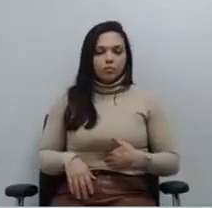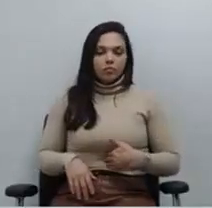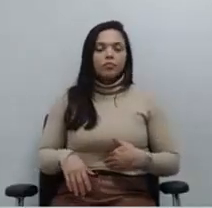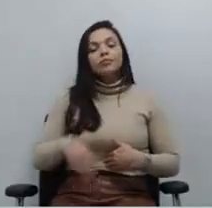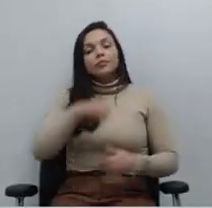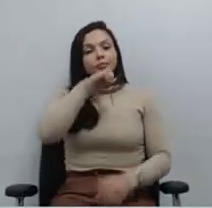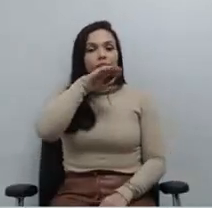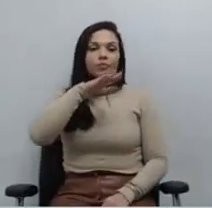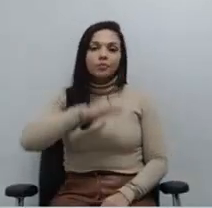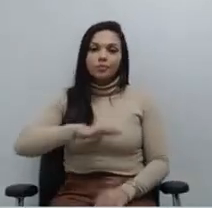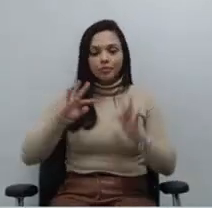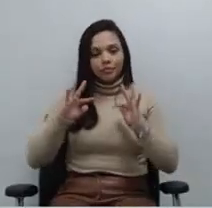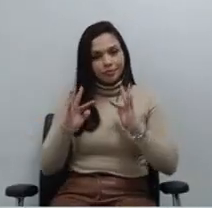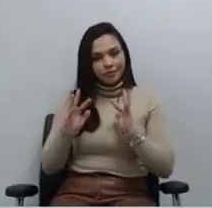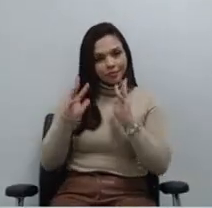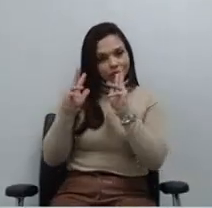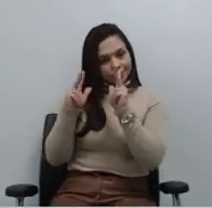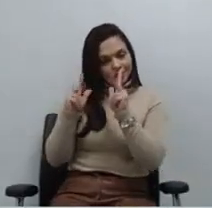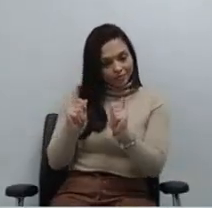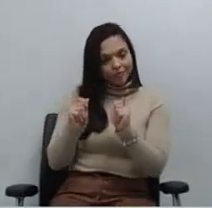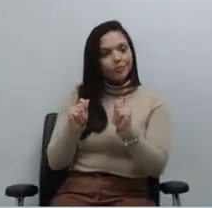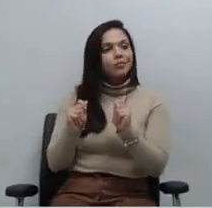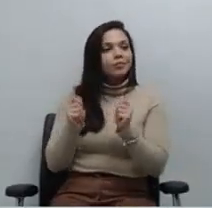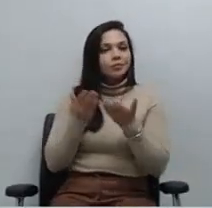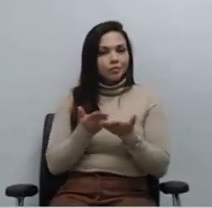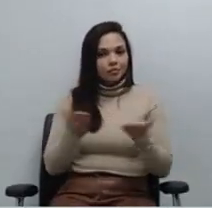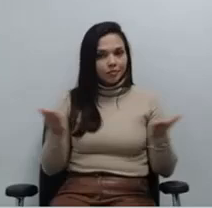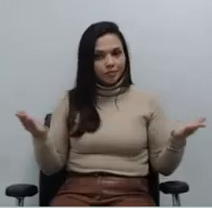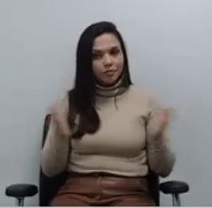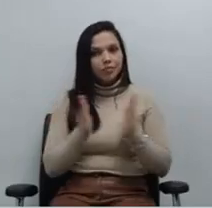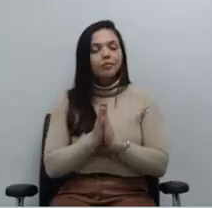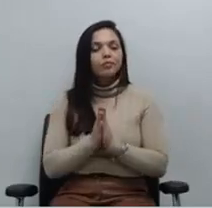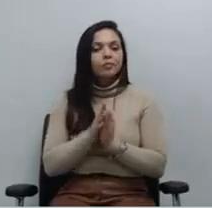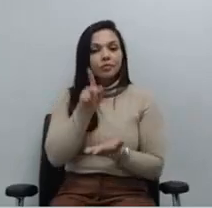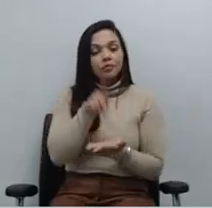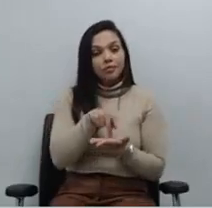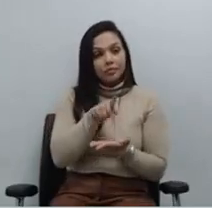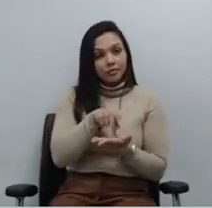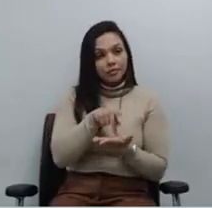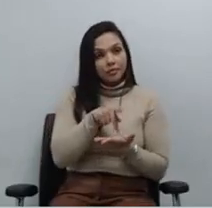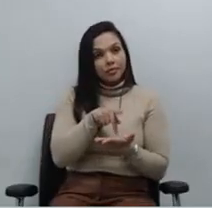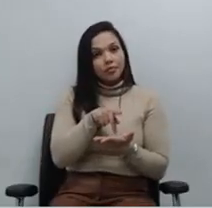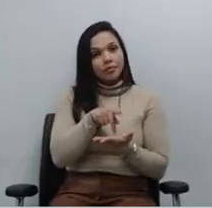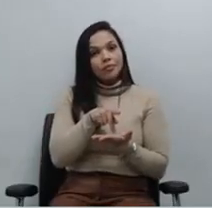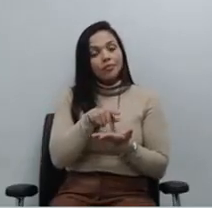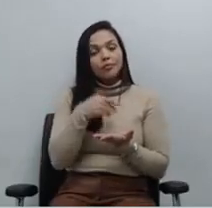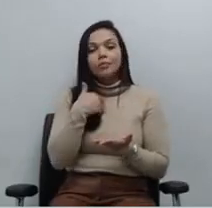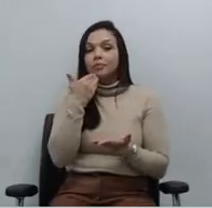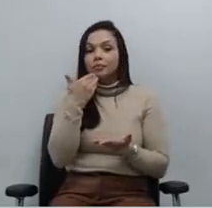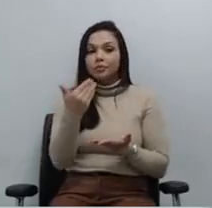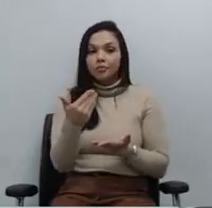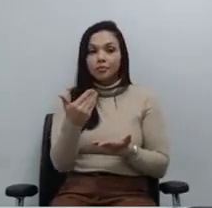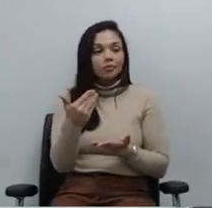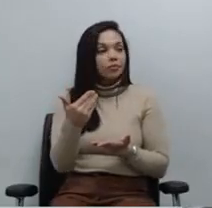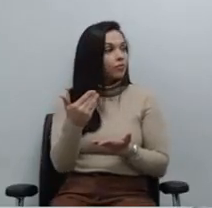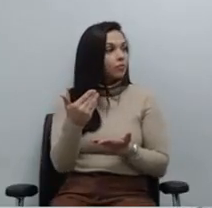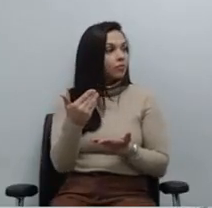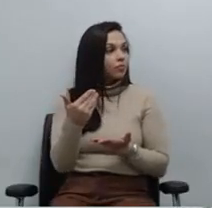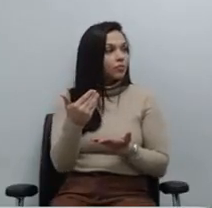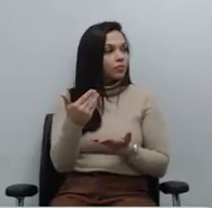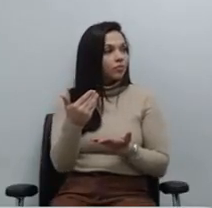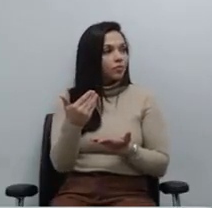Boa tarde a todos. Na verdade, eu só pedi a palavra para, na verdade, já não estar mais presente, mas para